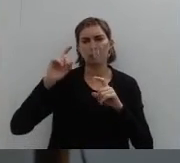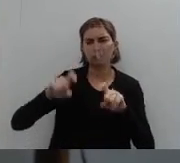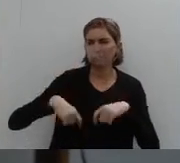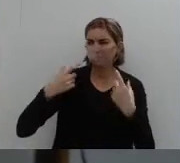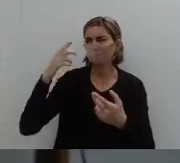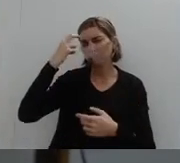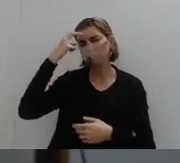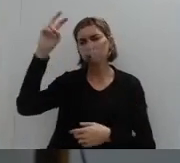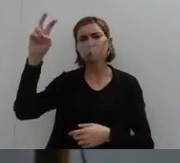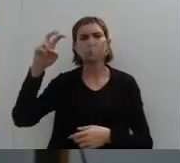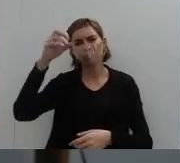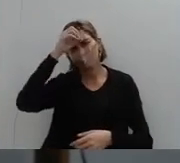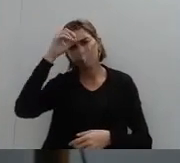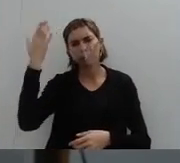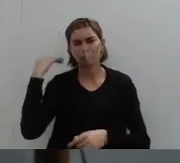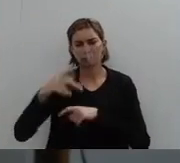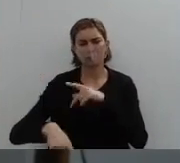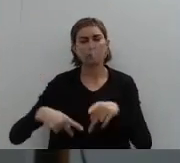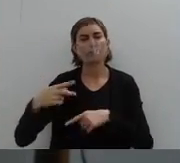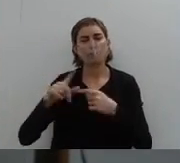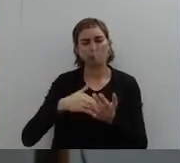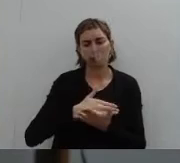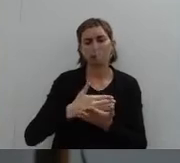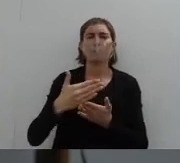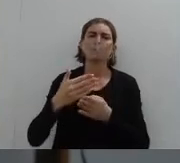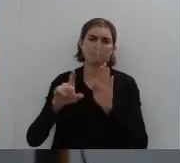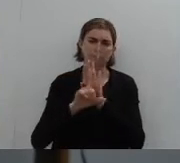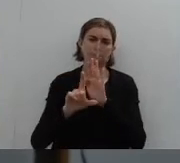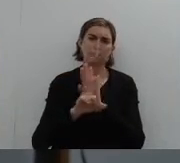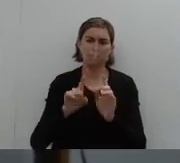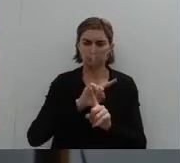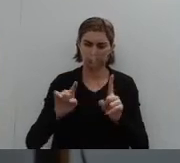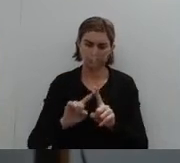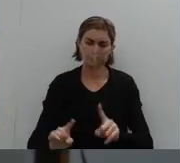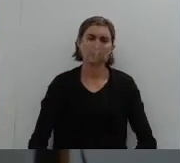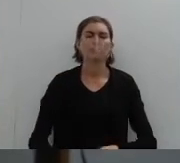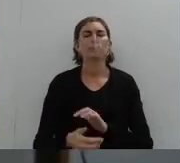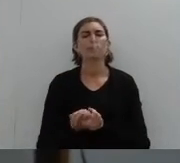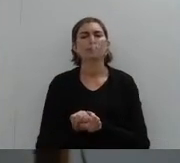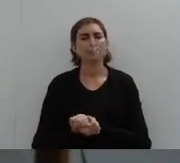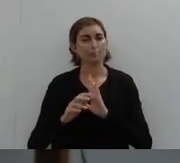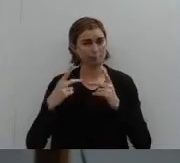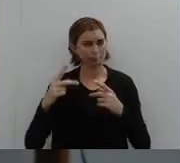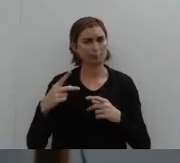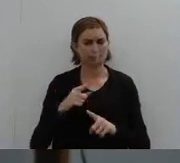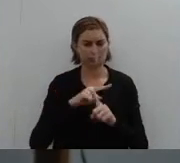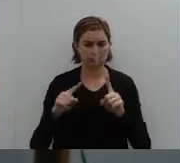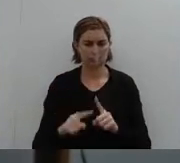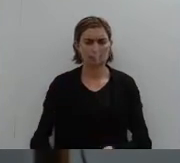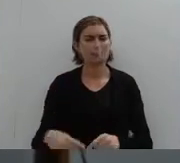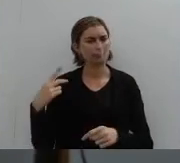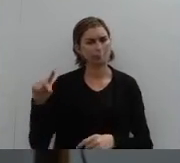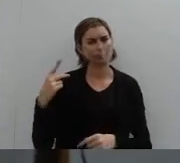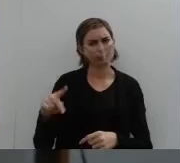da cultura e da civilização, foi o início da lei, da proibição. E essa proibição, segundo